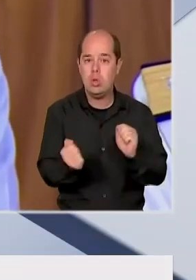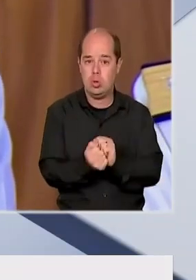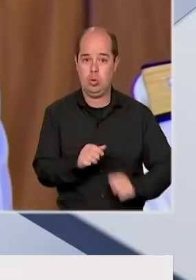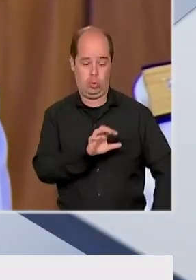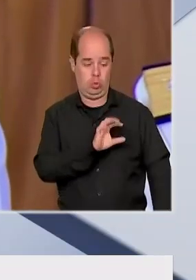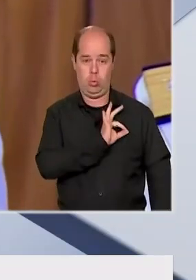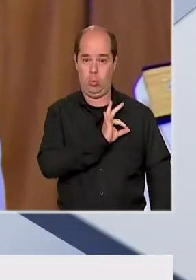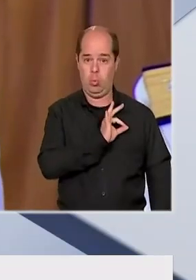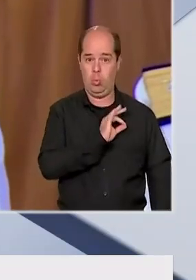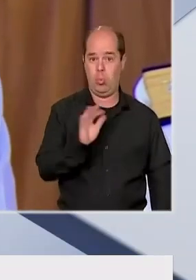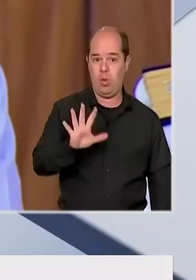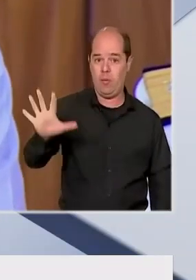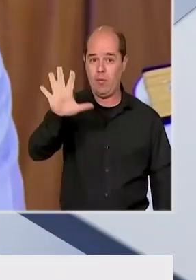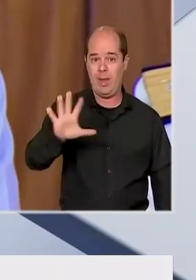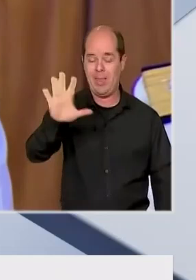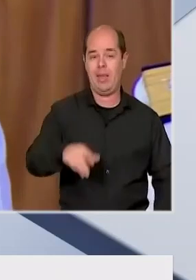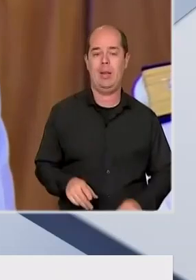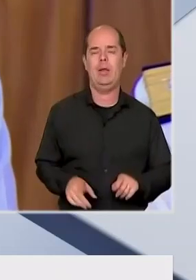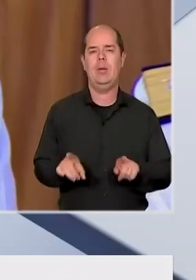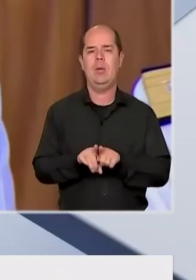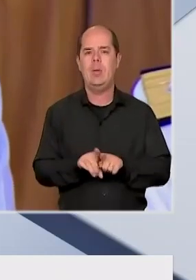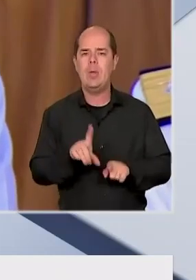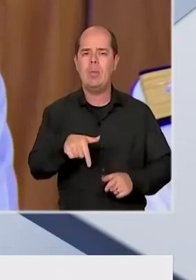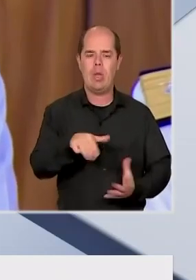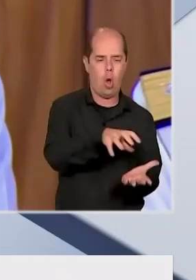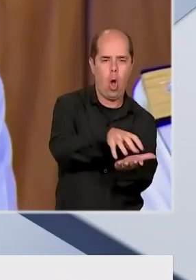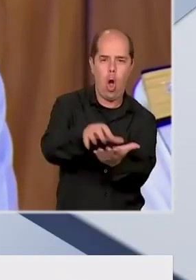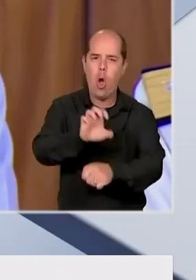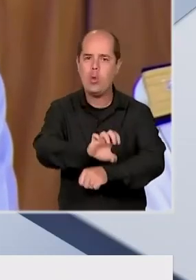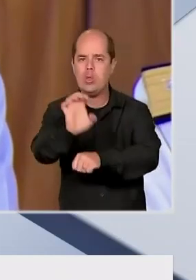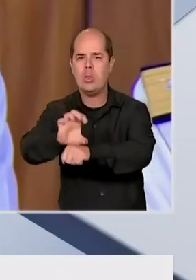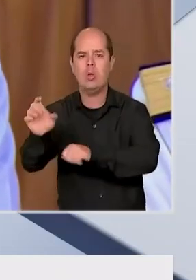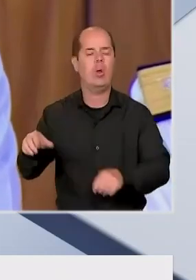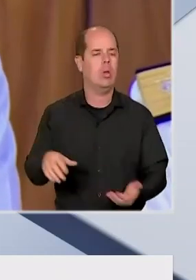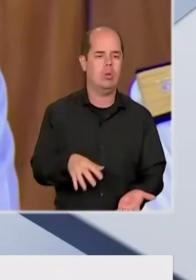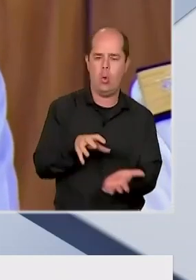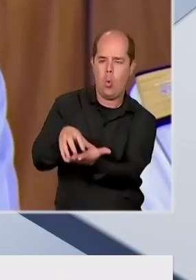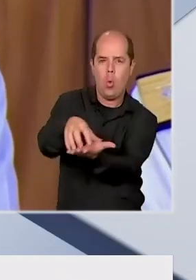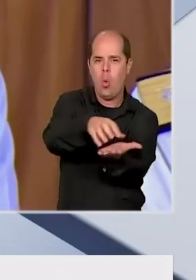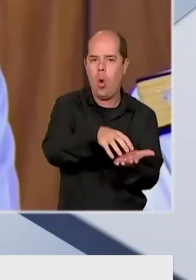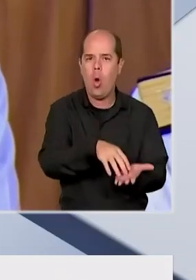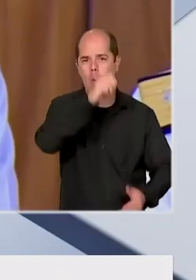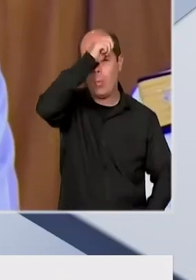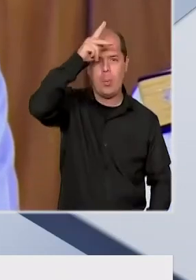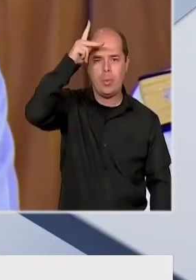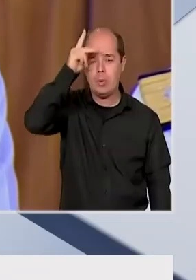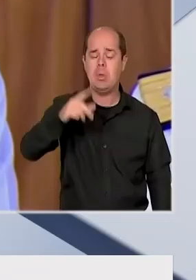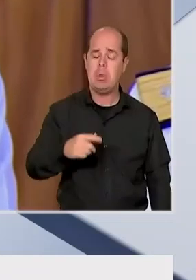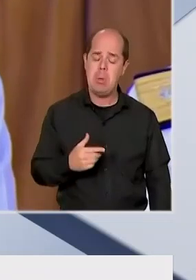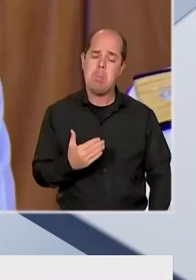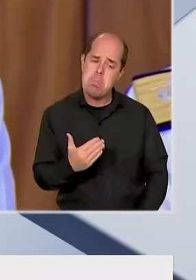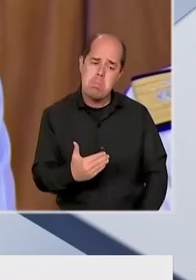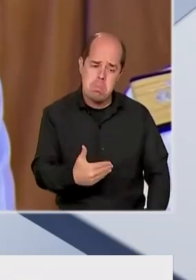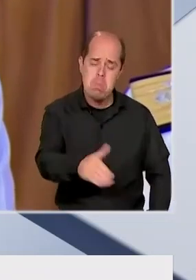não foram mencionados primeiro essa tecnologia que o ministro Rui Costa disse que vai investir investir para quê se for um investimento